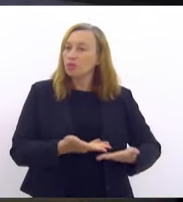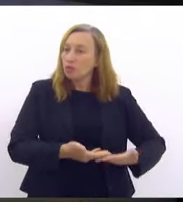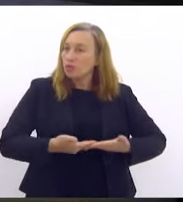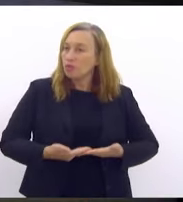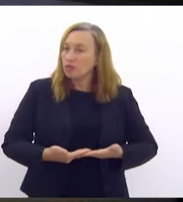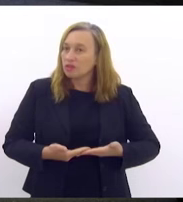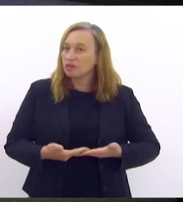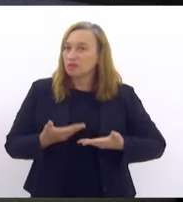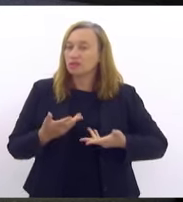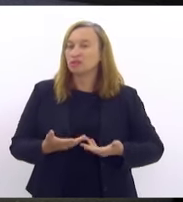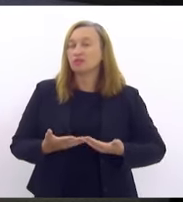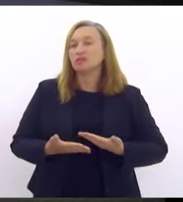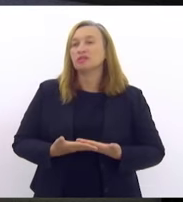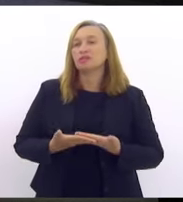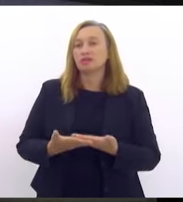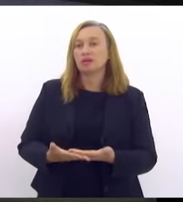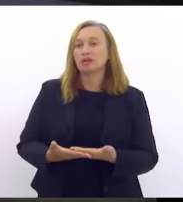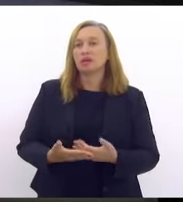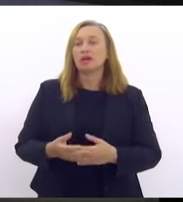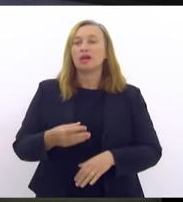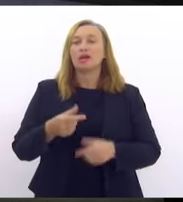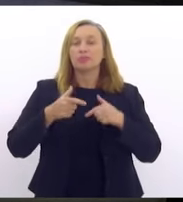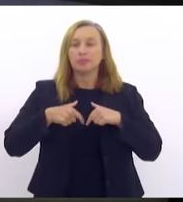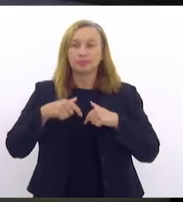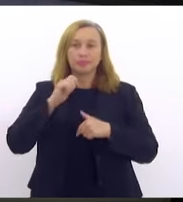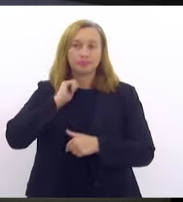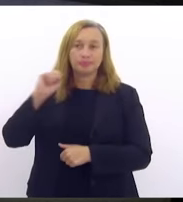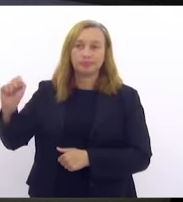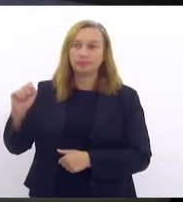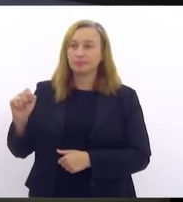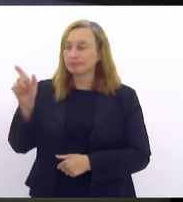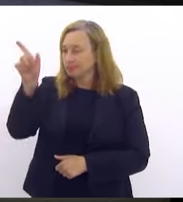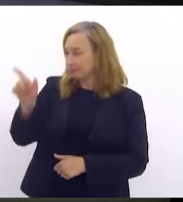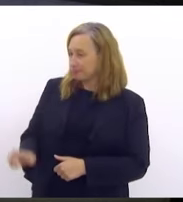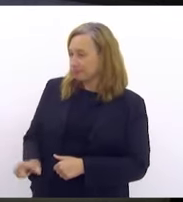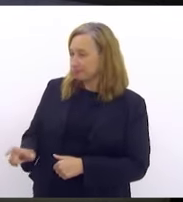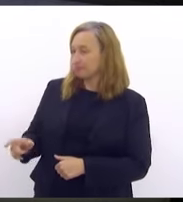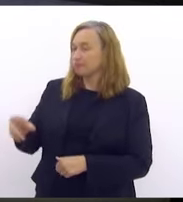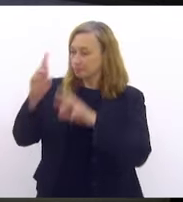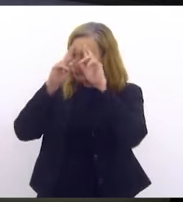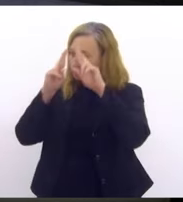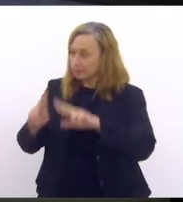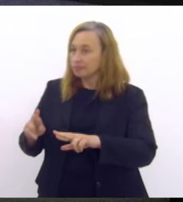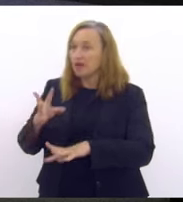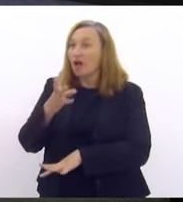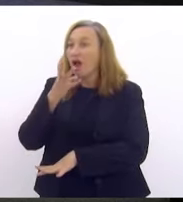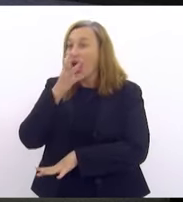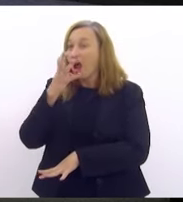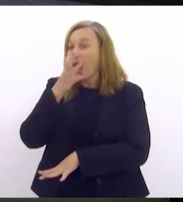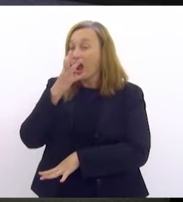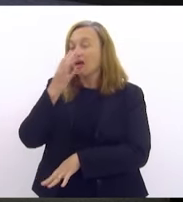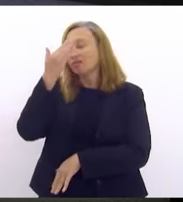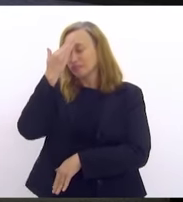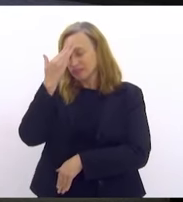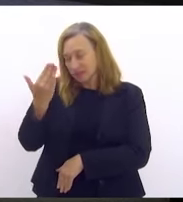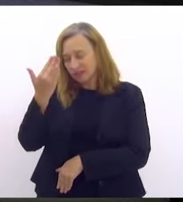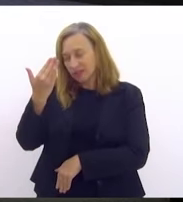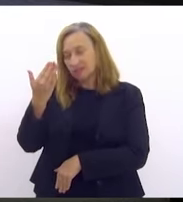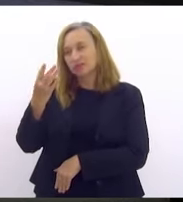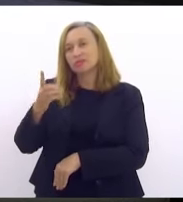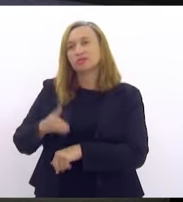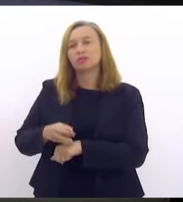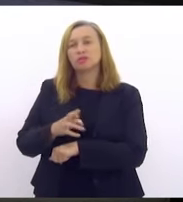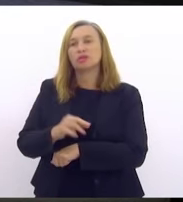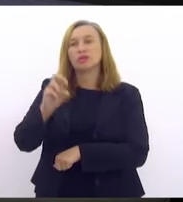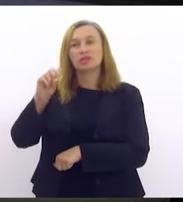entrega da medalha Tiradente ao Dr Ivan lemão uma pessoa que eu tenho um grande respeito uma grande admiração Muito obrigado Dr Ivan